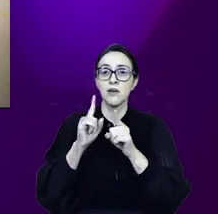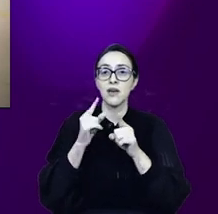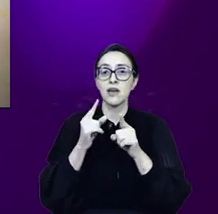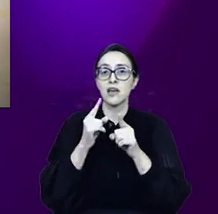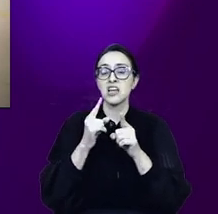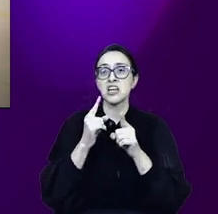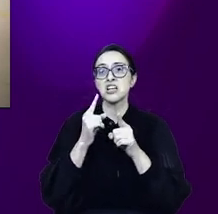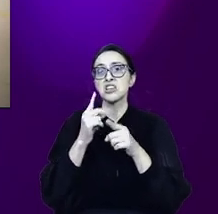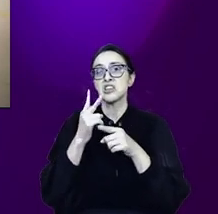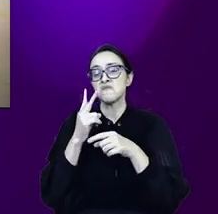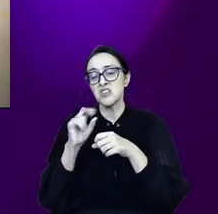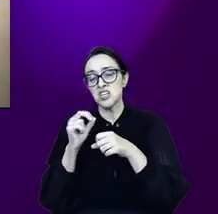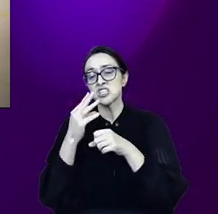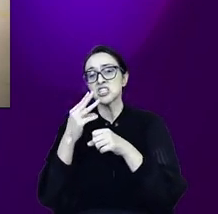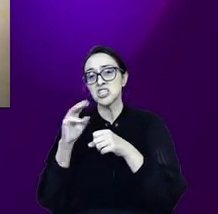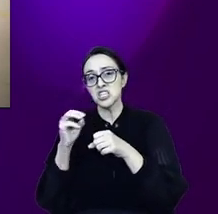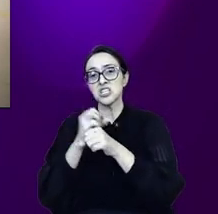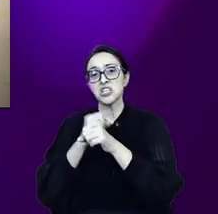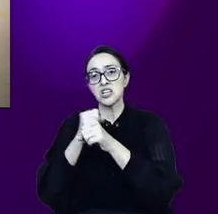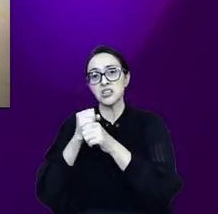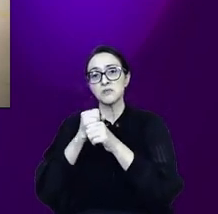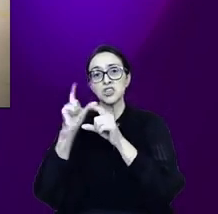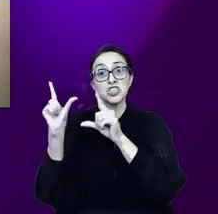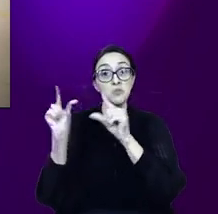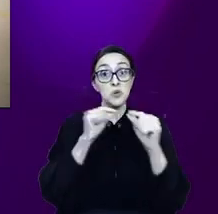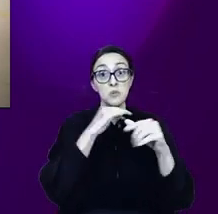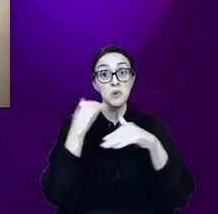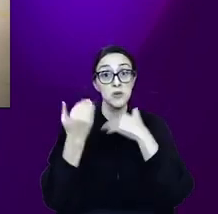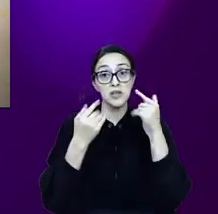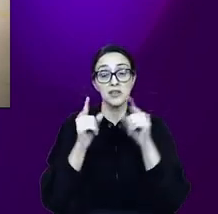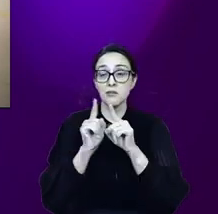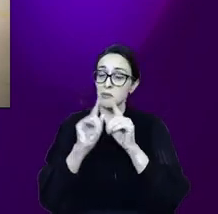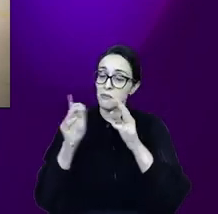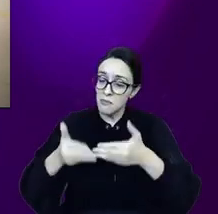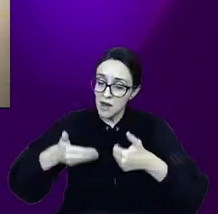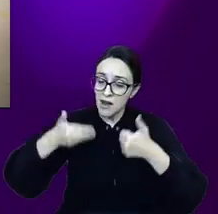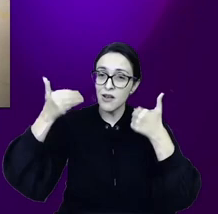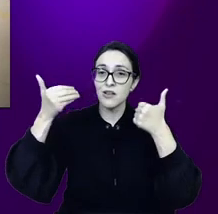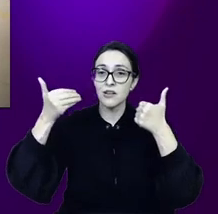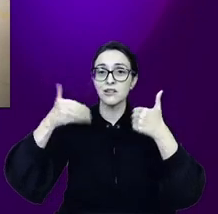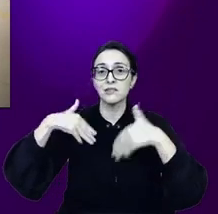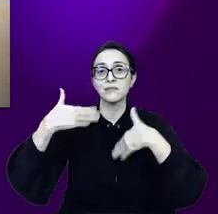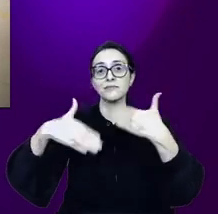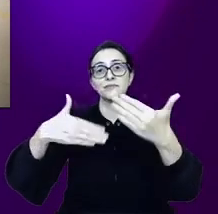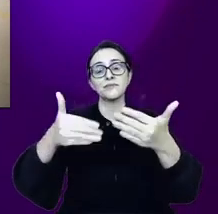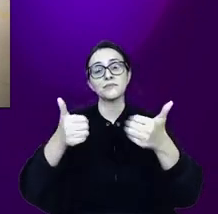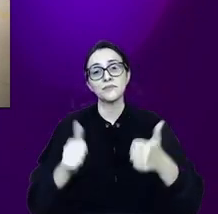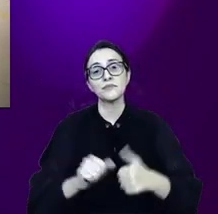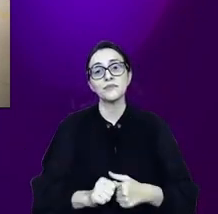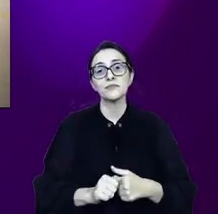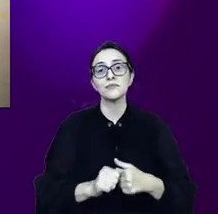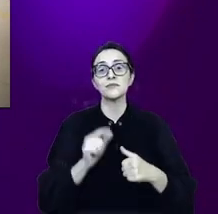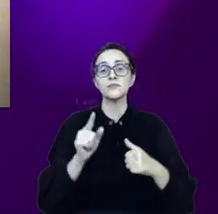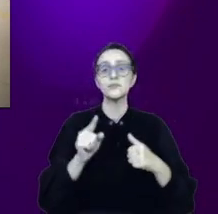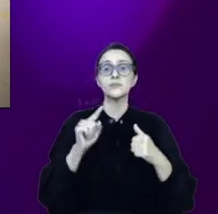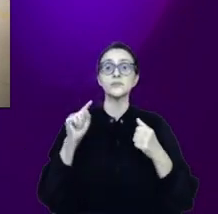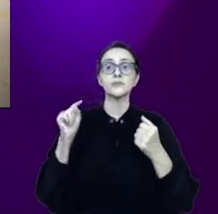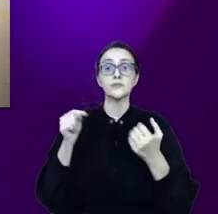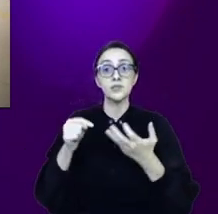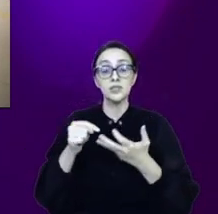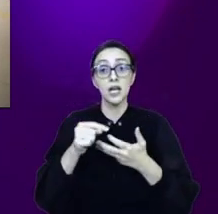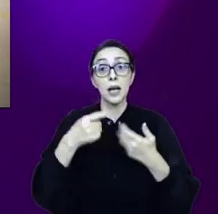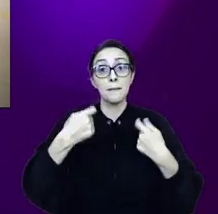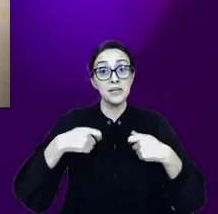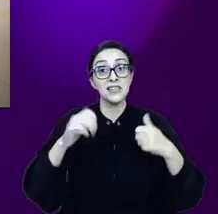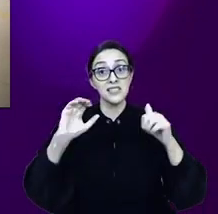2, 3 décadas foram críticos para diminuir a mortalidade e também para melhorar os desfechos funcionais. E um componente que precisa, esse sim,